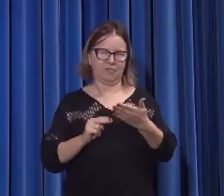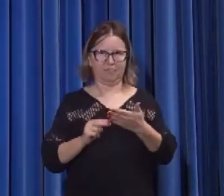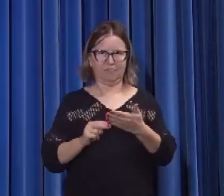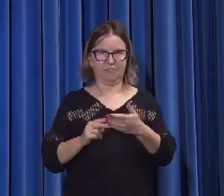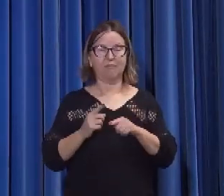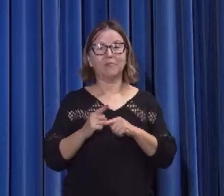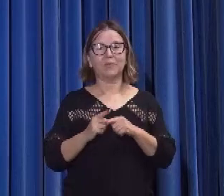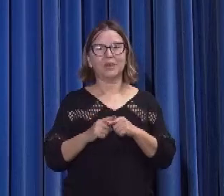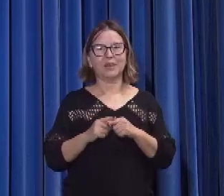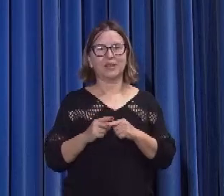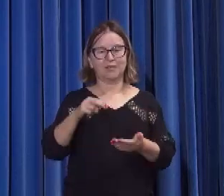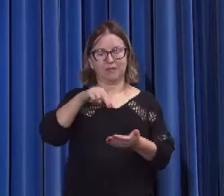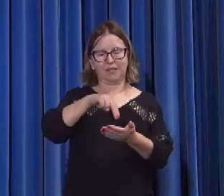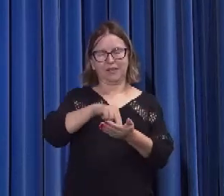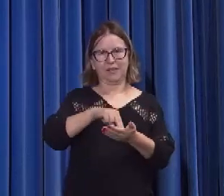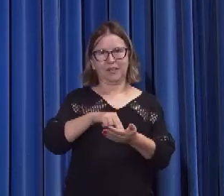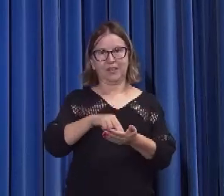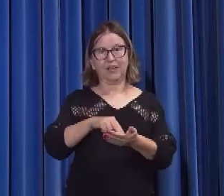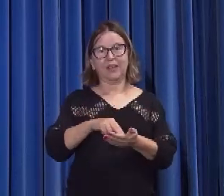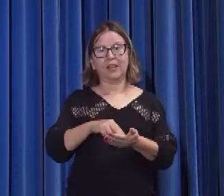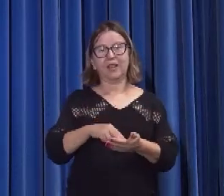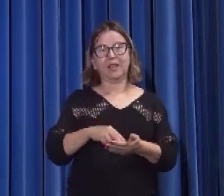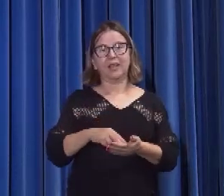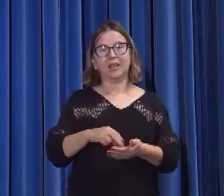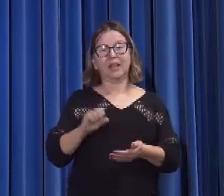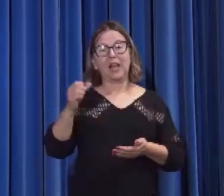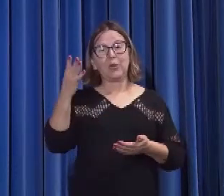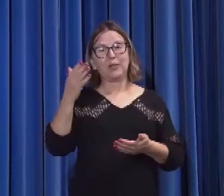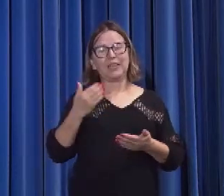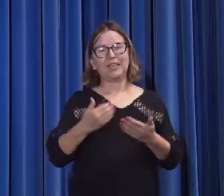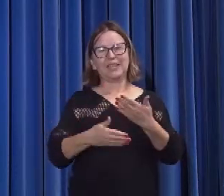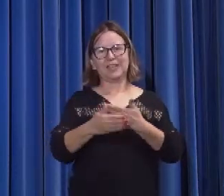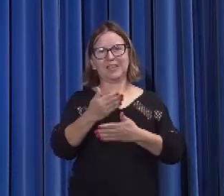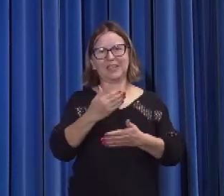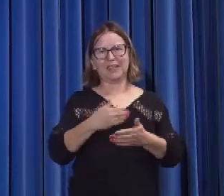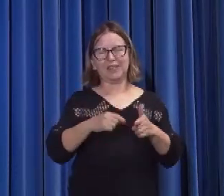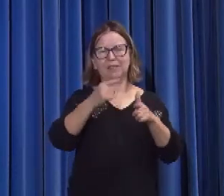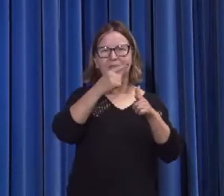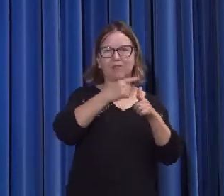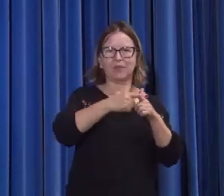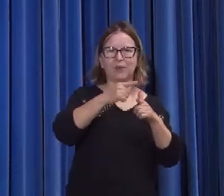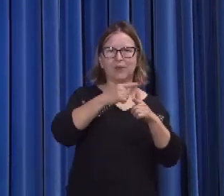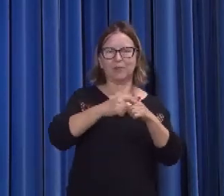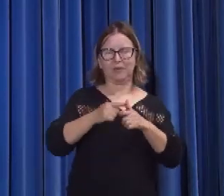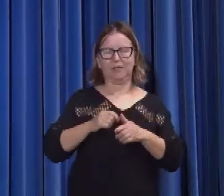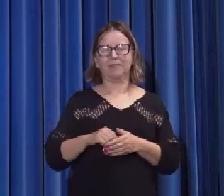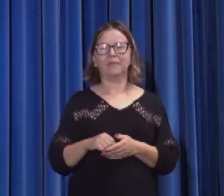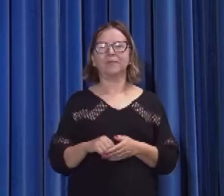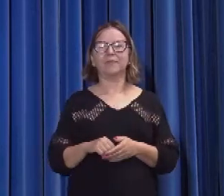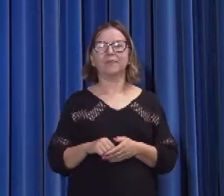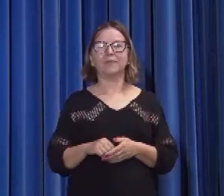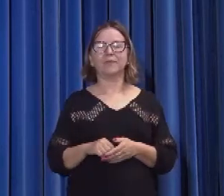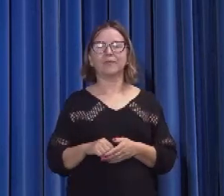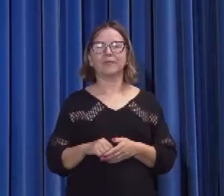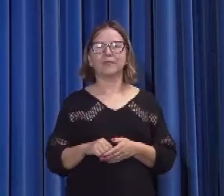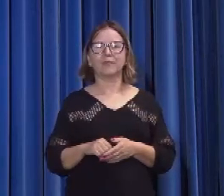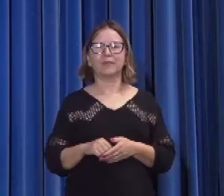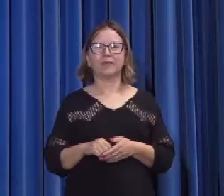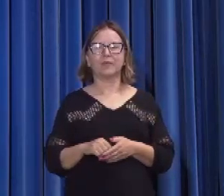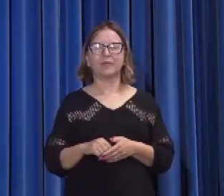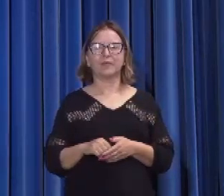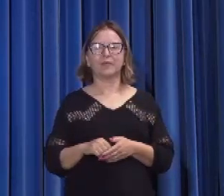tribulação quem produz isso em nós. E como disse Carson, o que é perseverança? Capacidade de